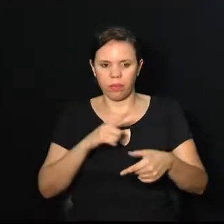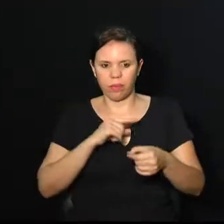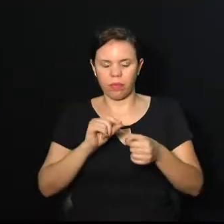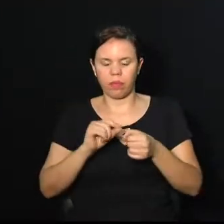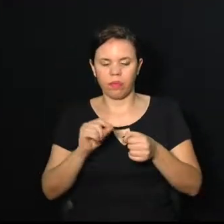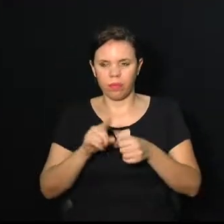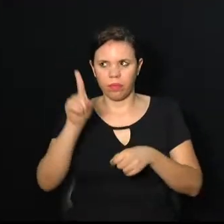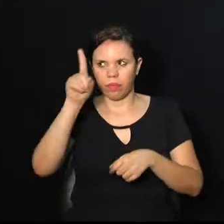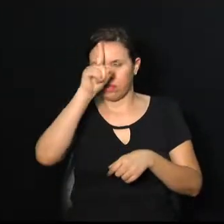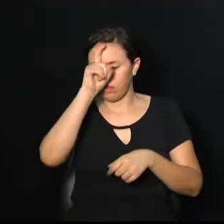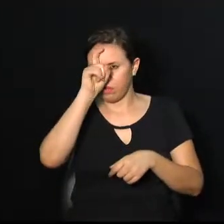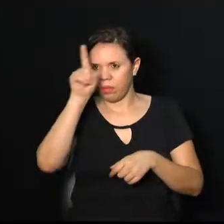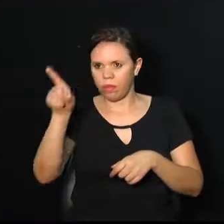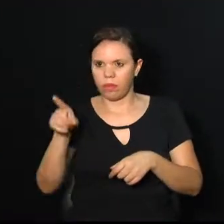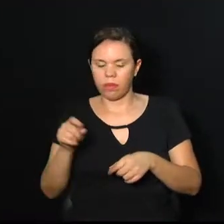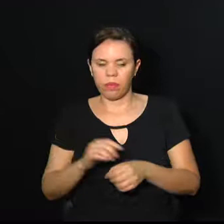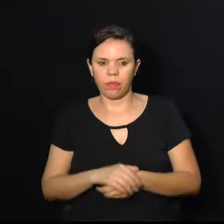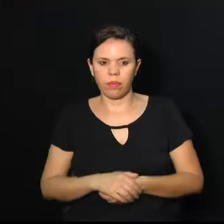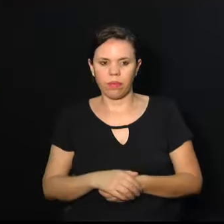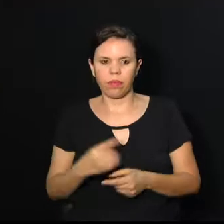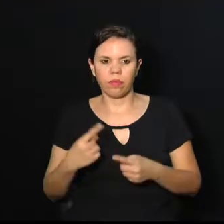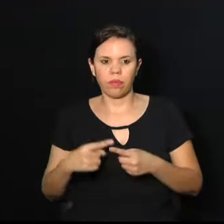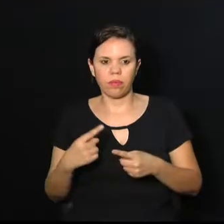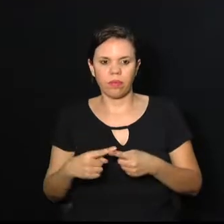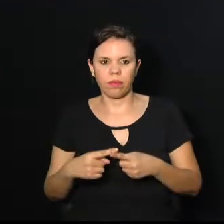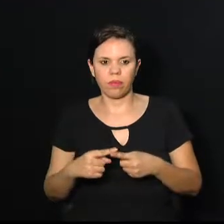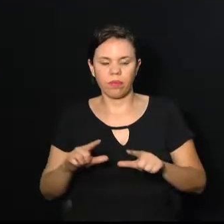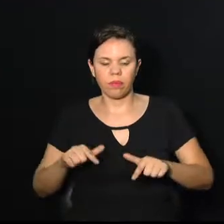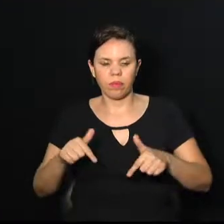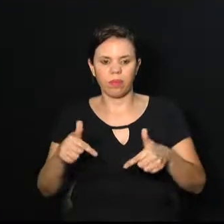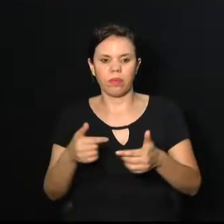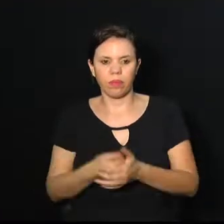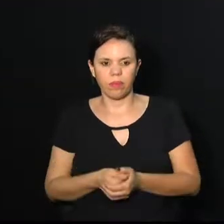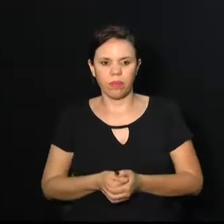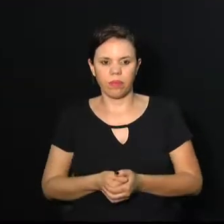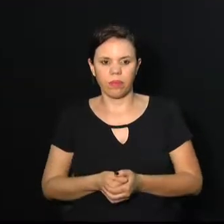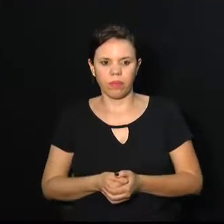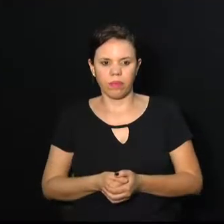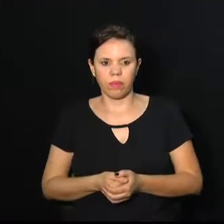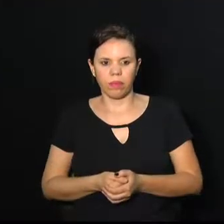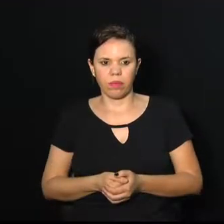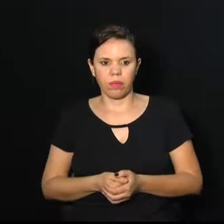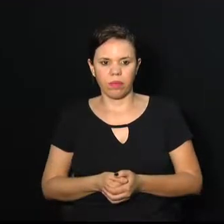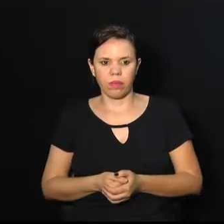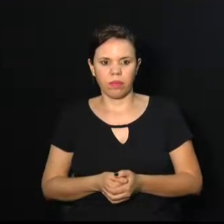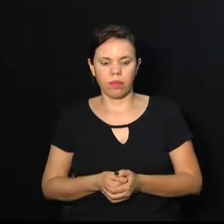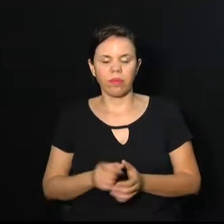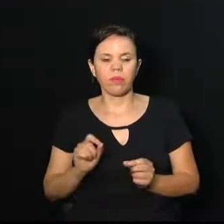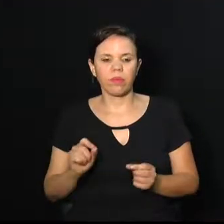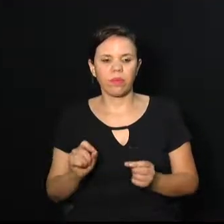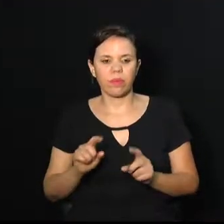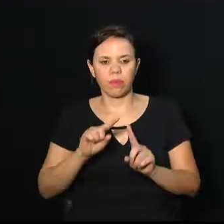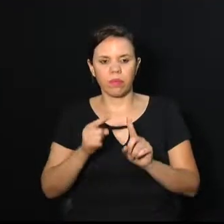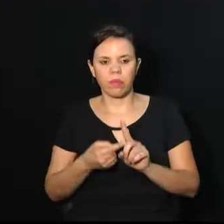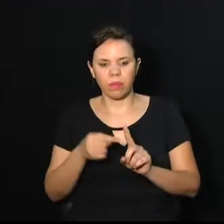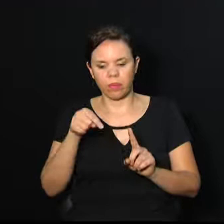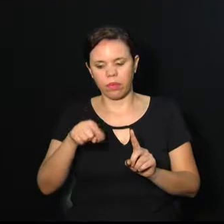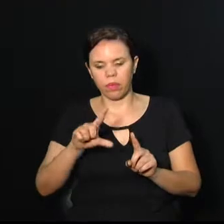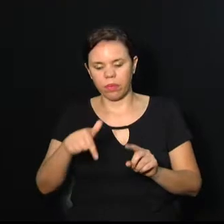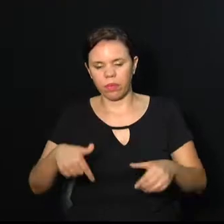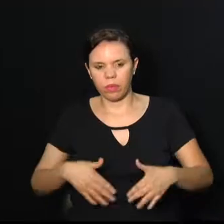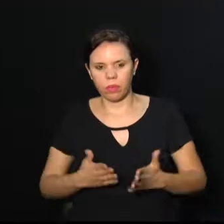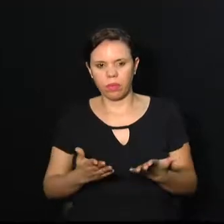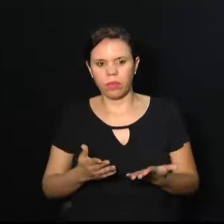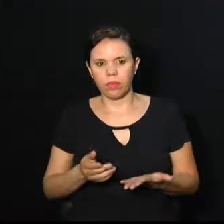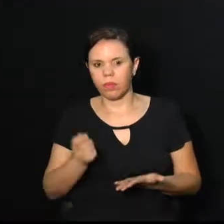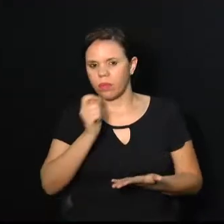faz e os critérios por que a gente toma essas ações, né? Então, os principais critérios são a gestante puérpera, que faz uso